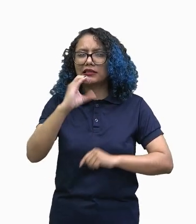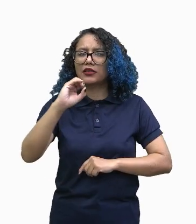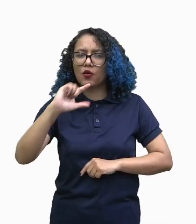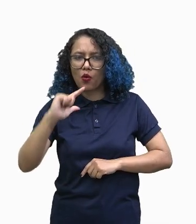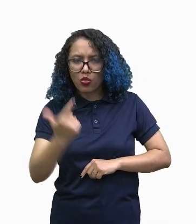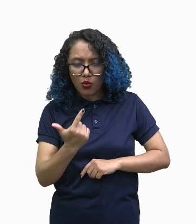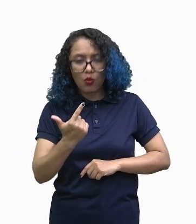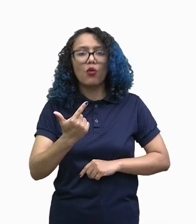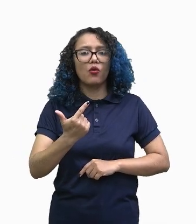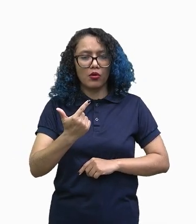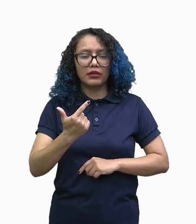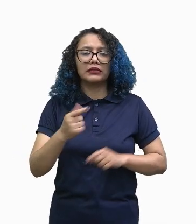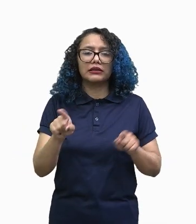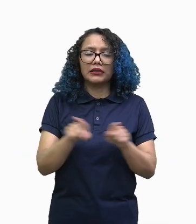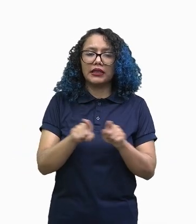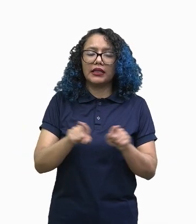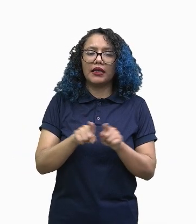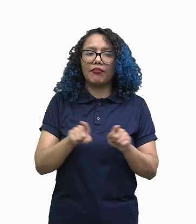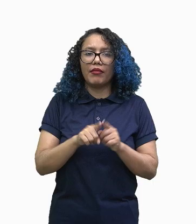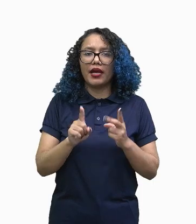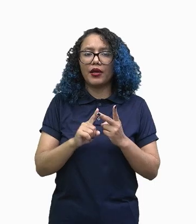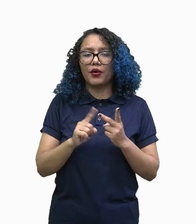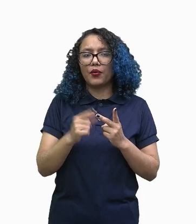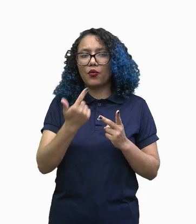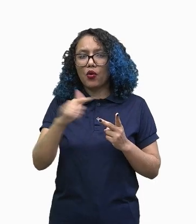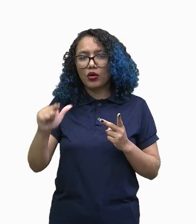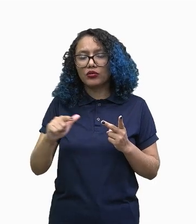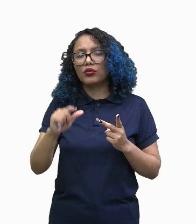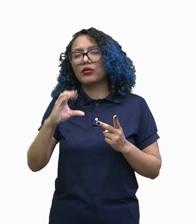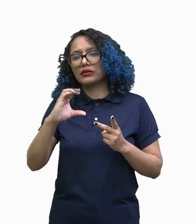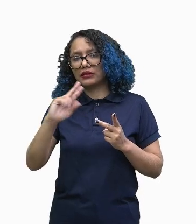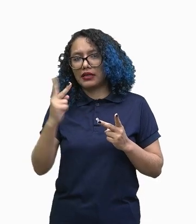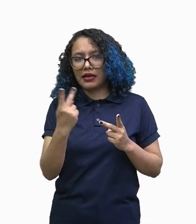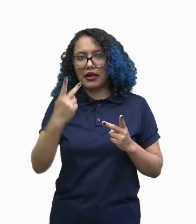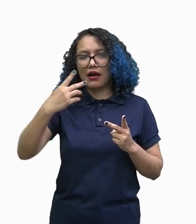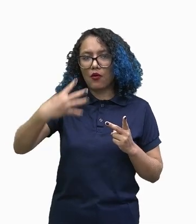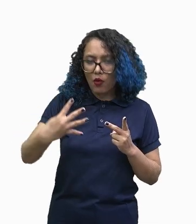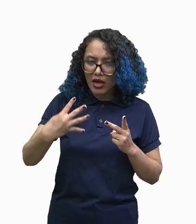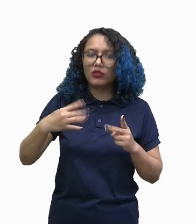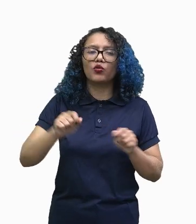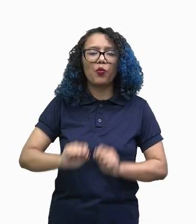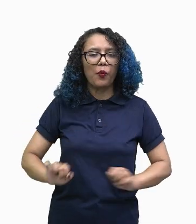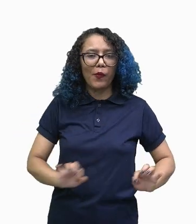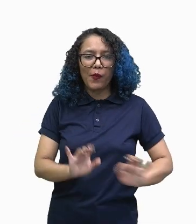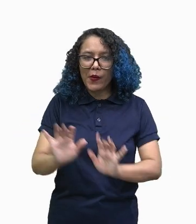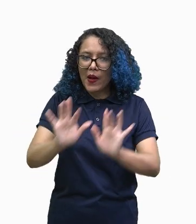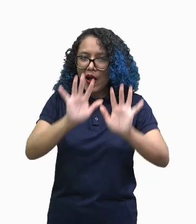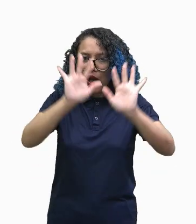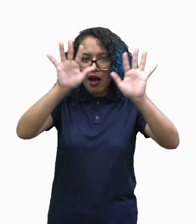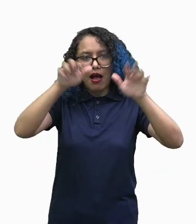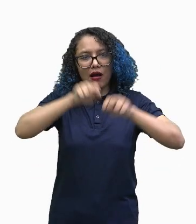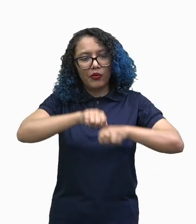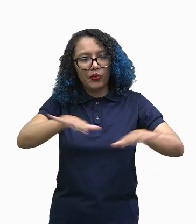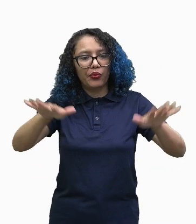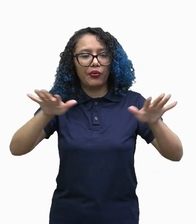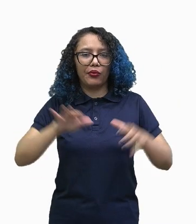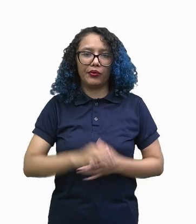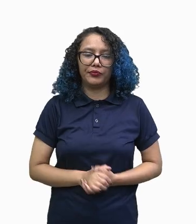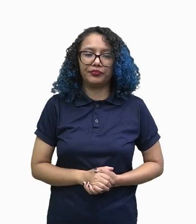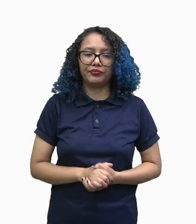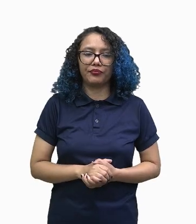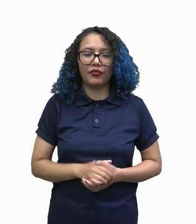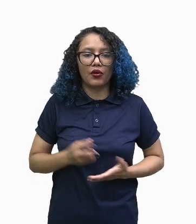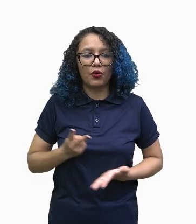né, de dióxido de carbono e também do gás metano, né, do CH4. Isso aí, vamos lá, o uso